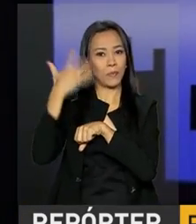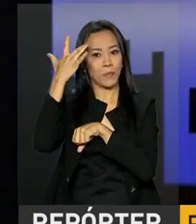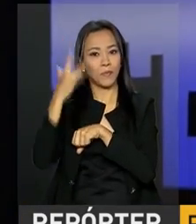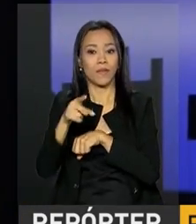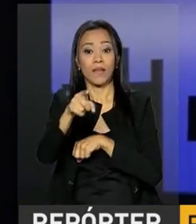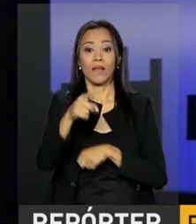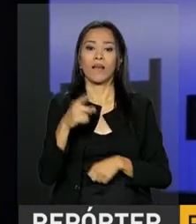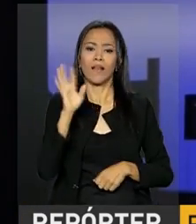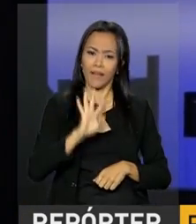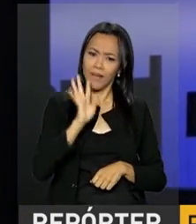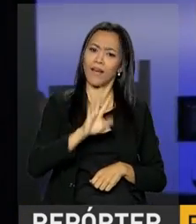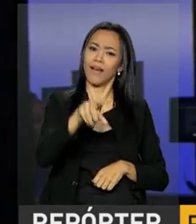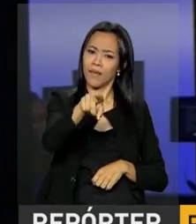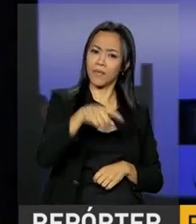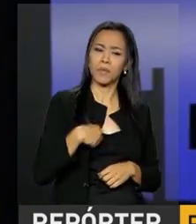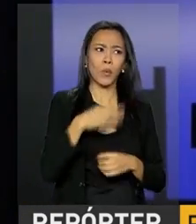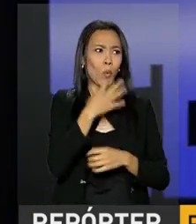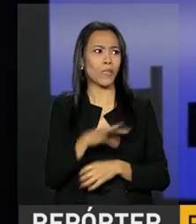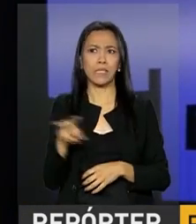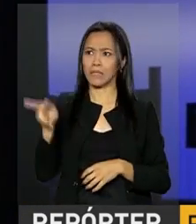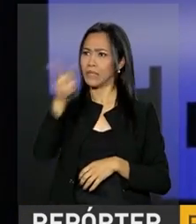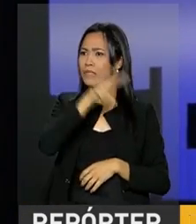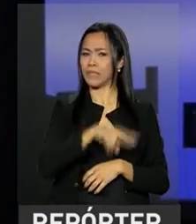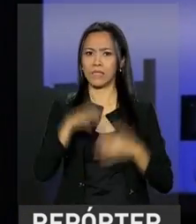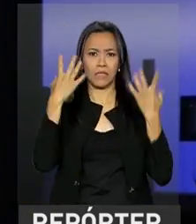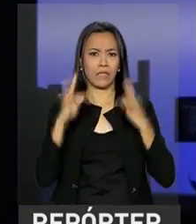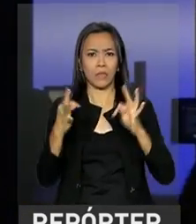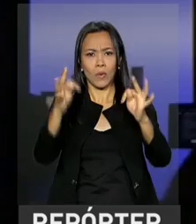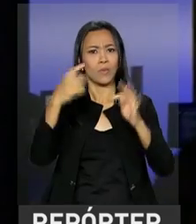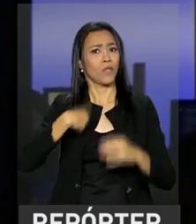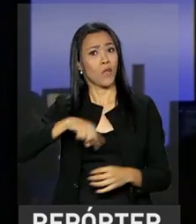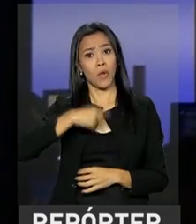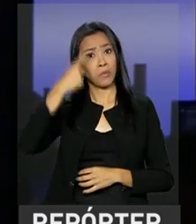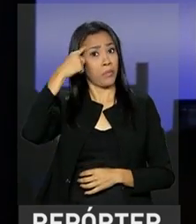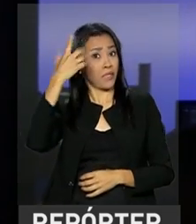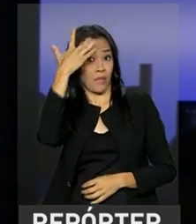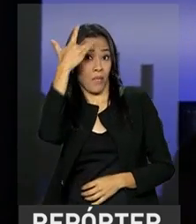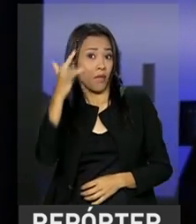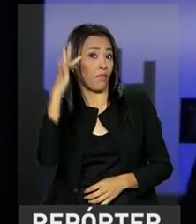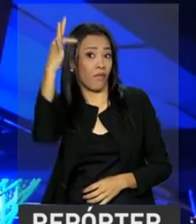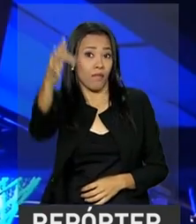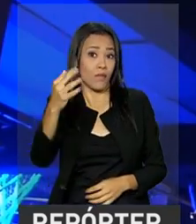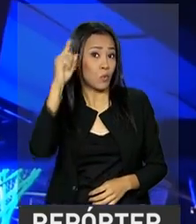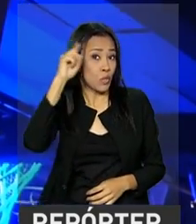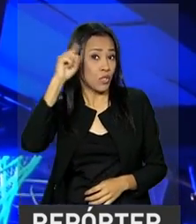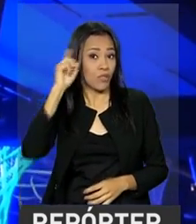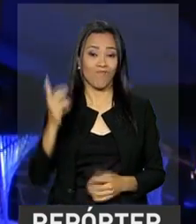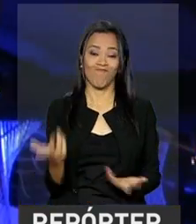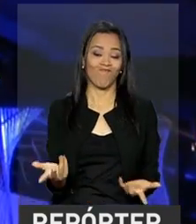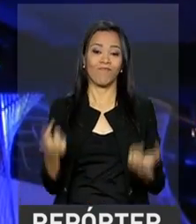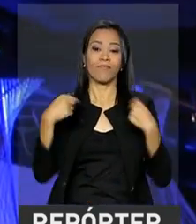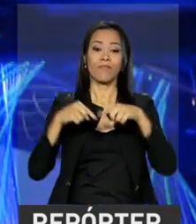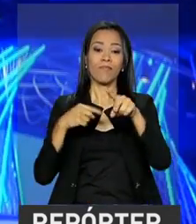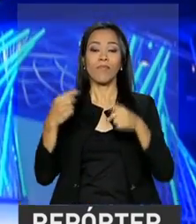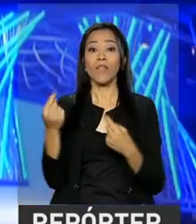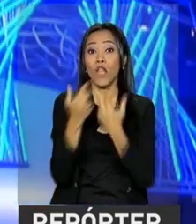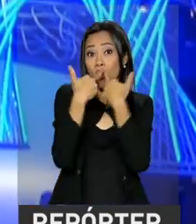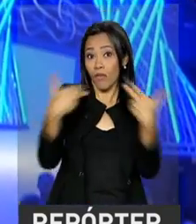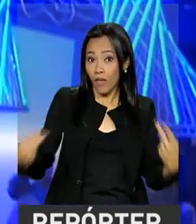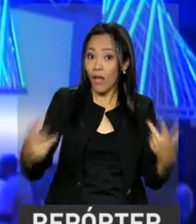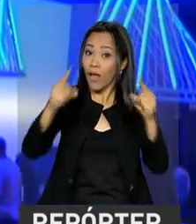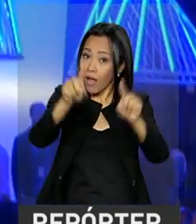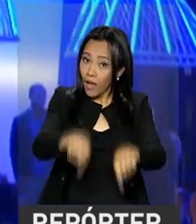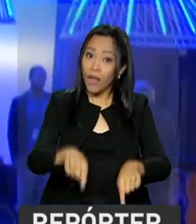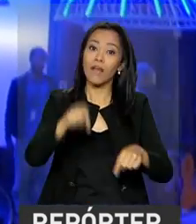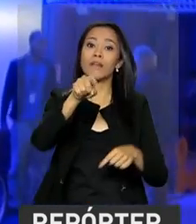assim porque a gente não conhecia essa tecnologia a gente não pensa muito na na amanhã no dia a dia né inovan é uma das ações que